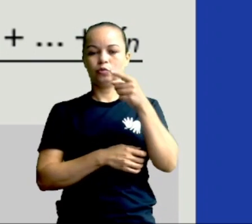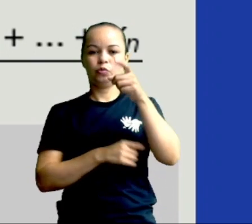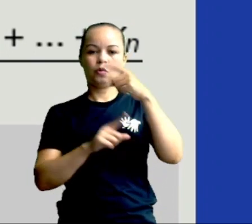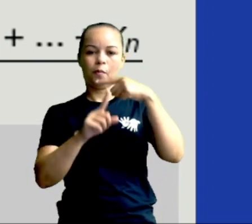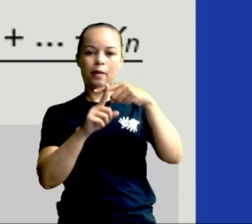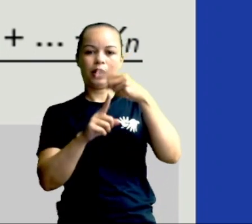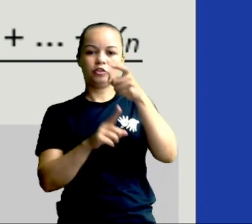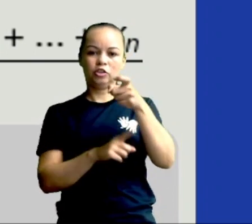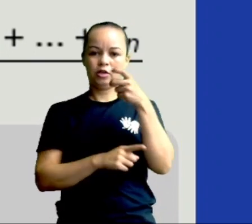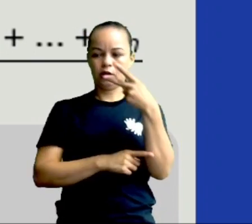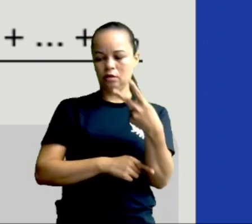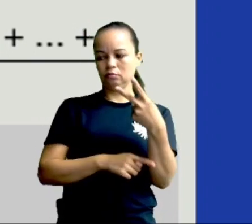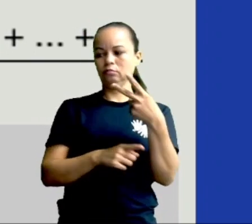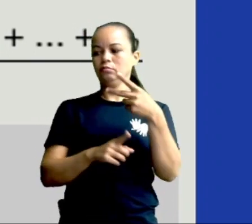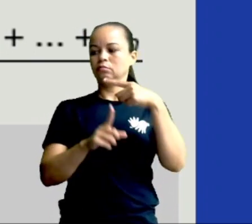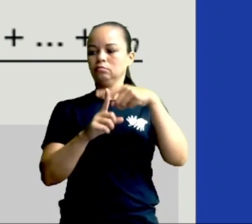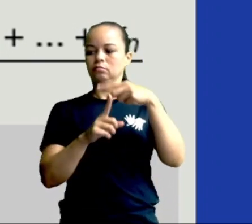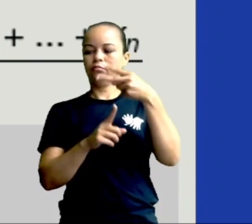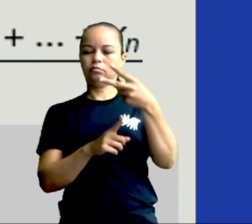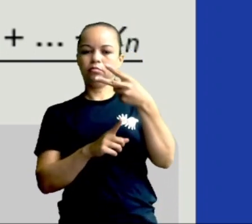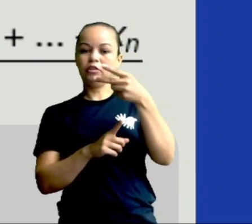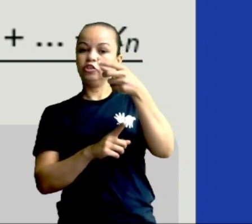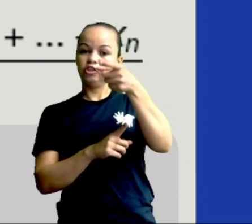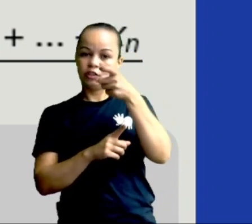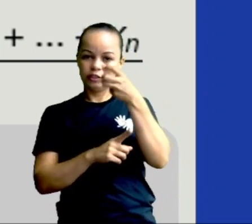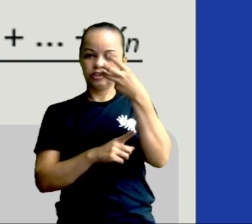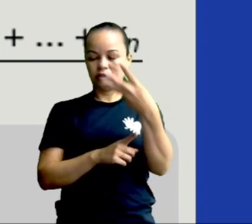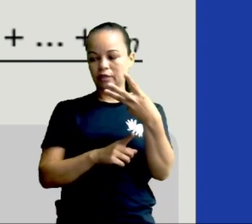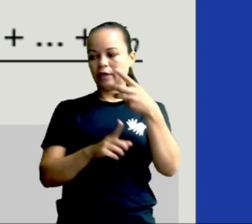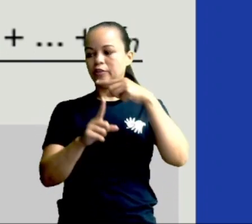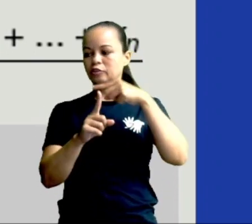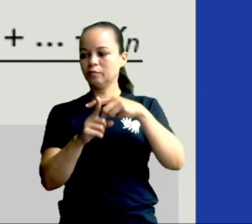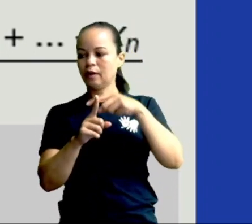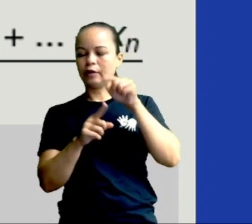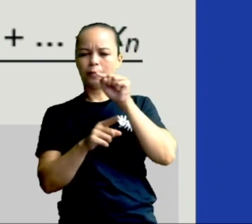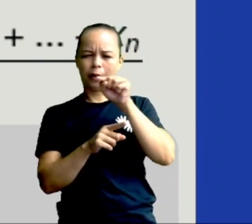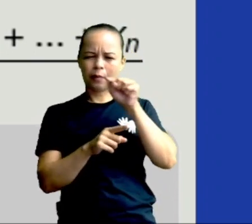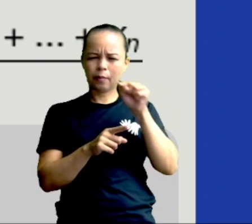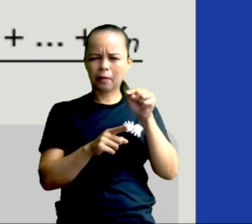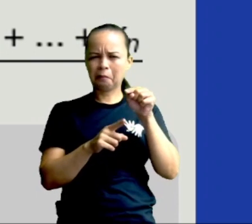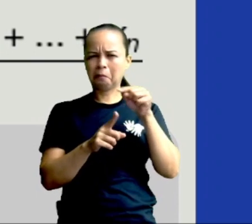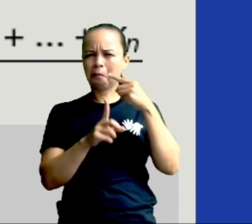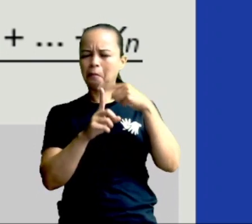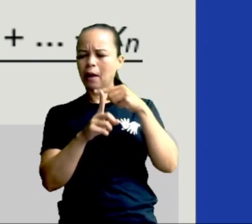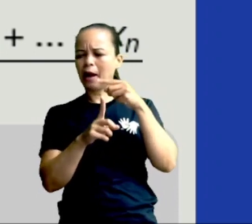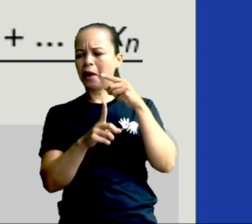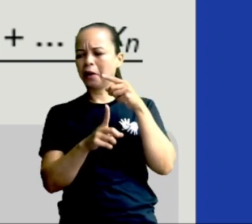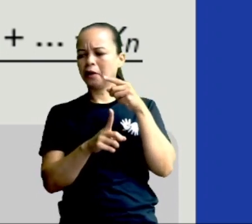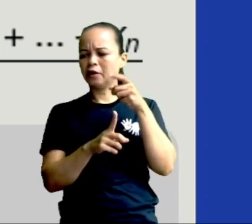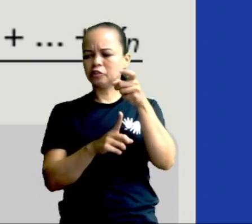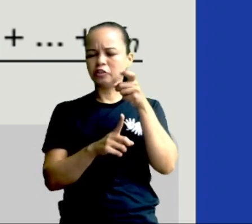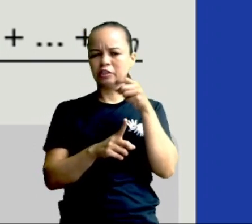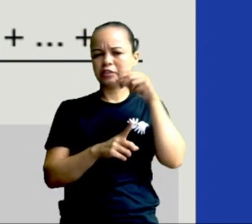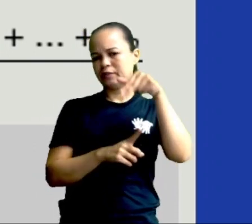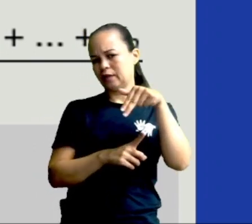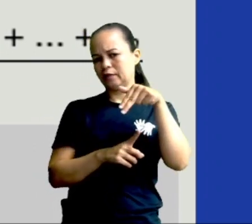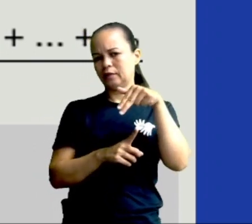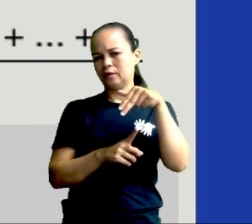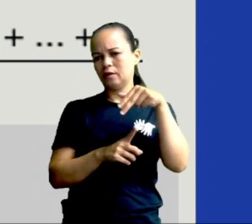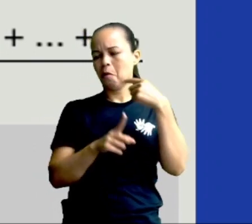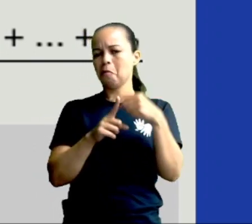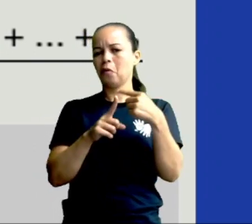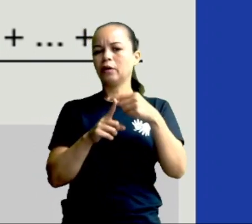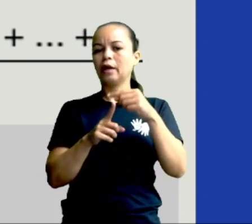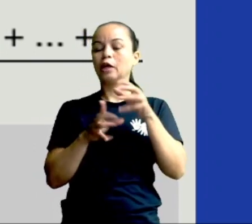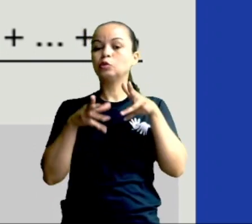x reticências, porque eu vou ter vários outros, mais xn. Por que isso? Porque são todos os números que